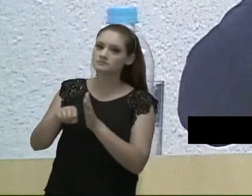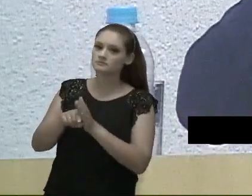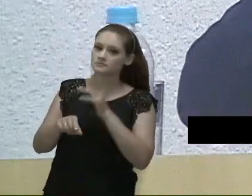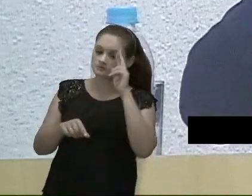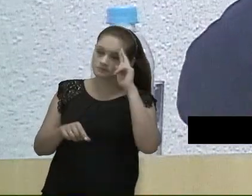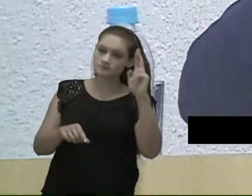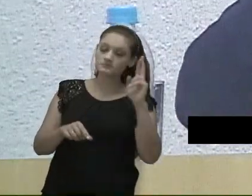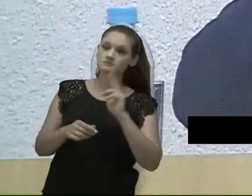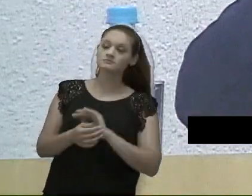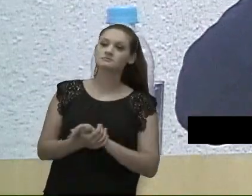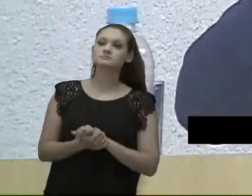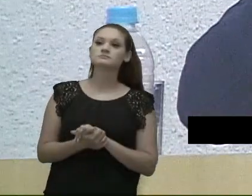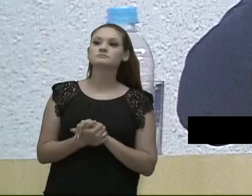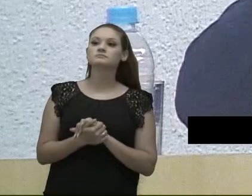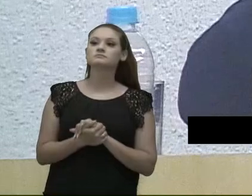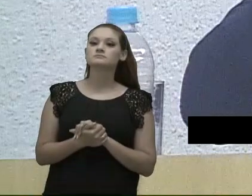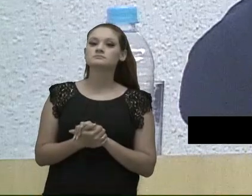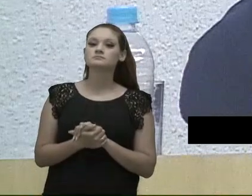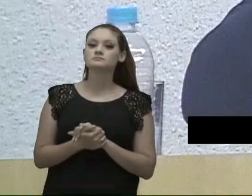certo?